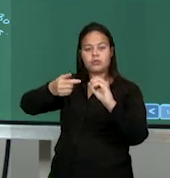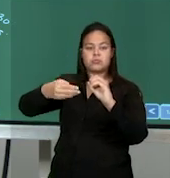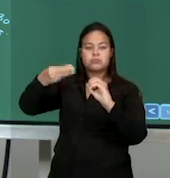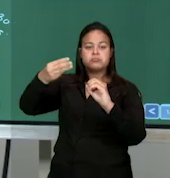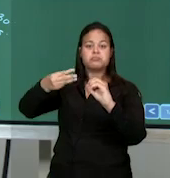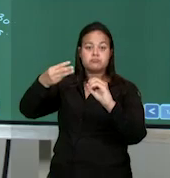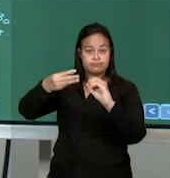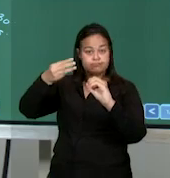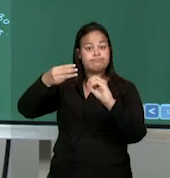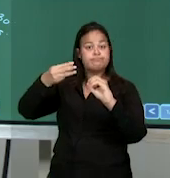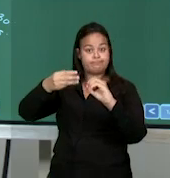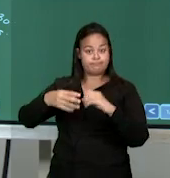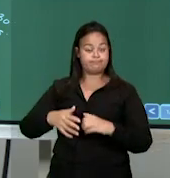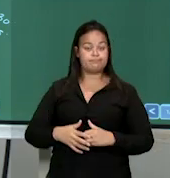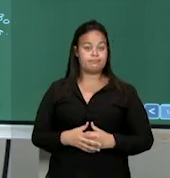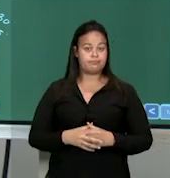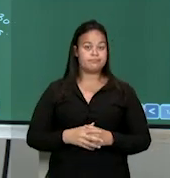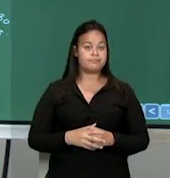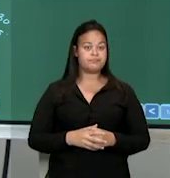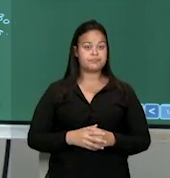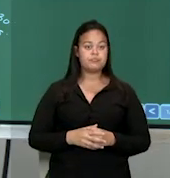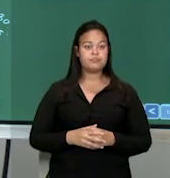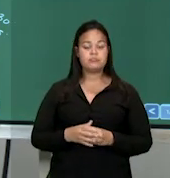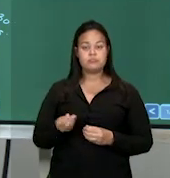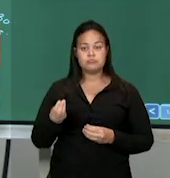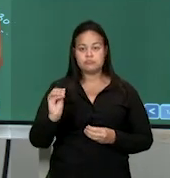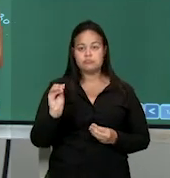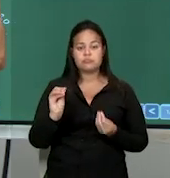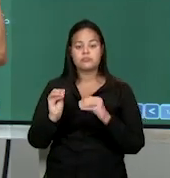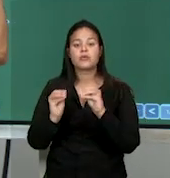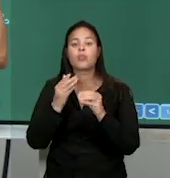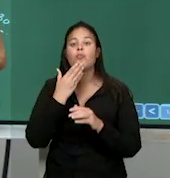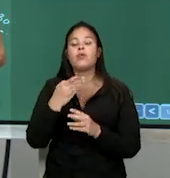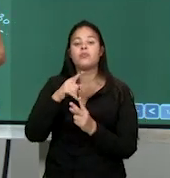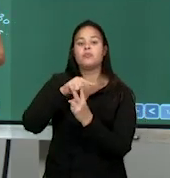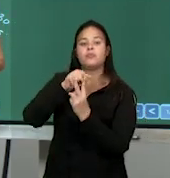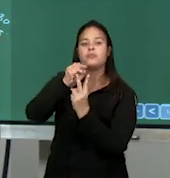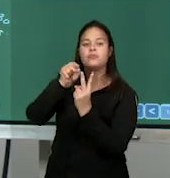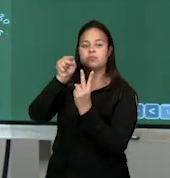esse é o terceiro. Coloco raiz,